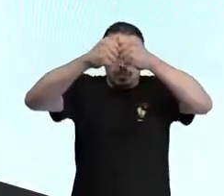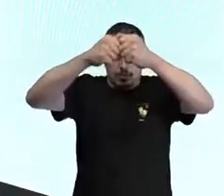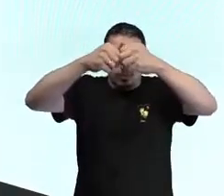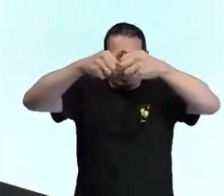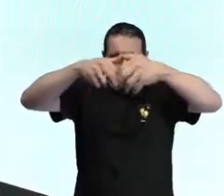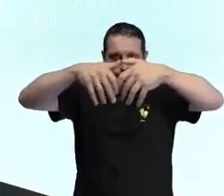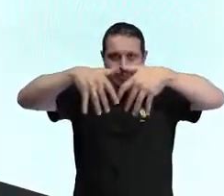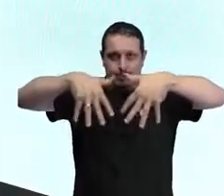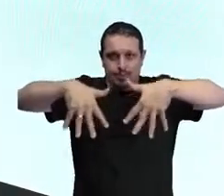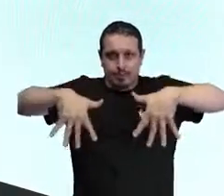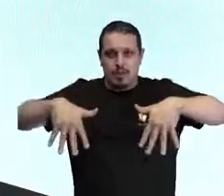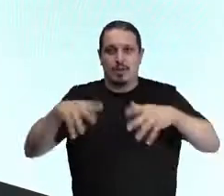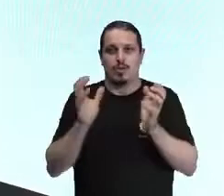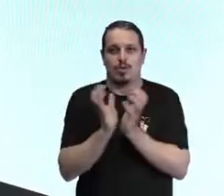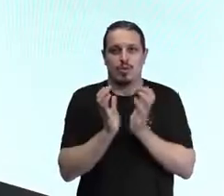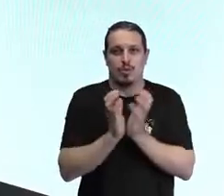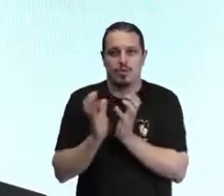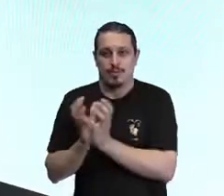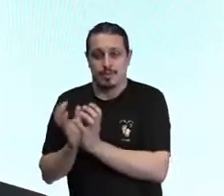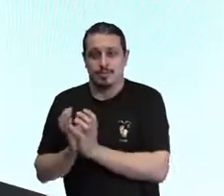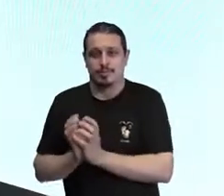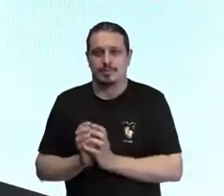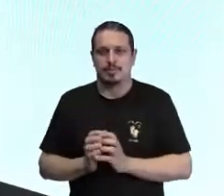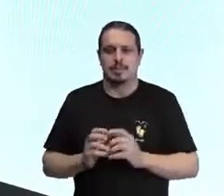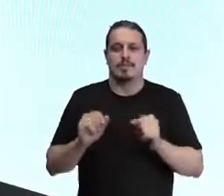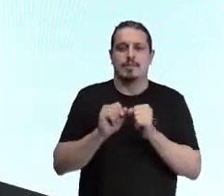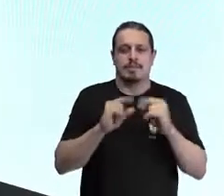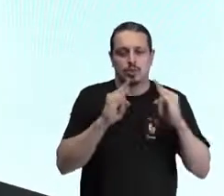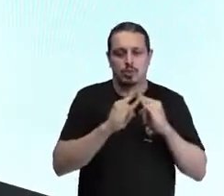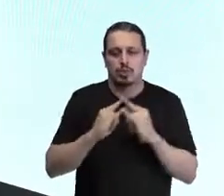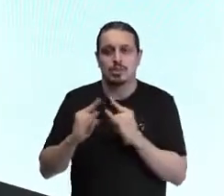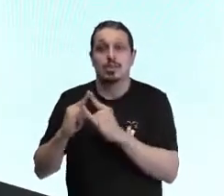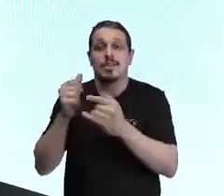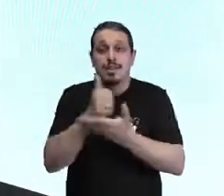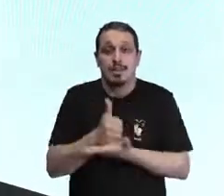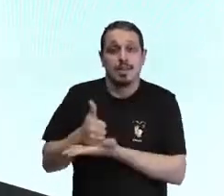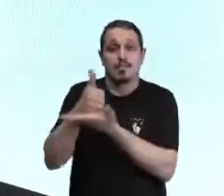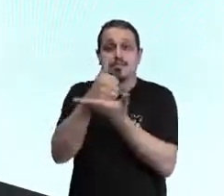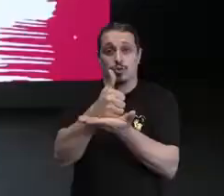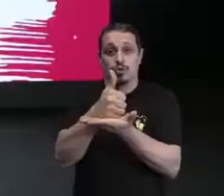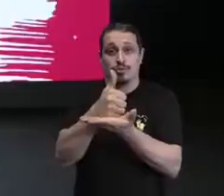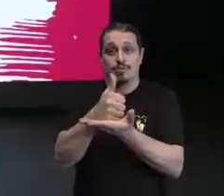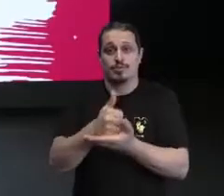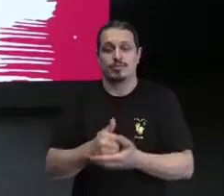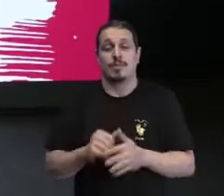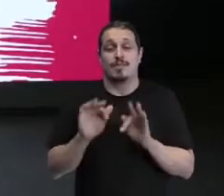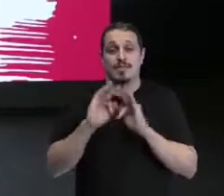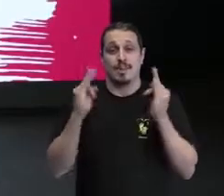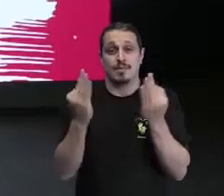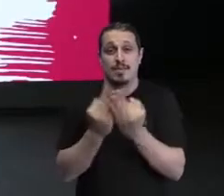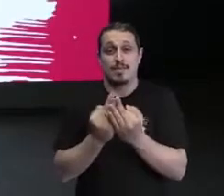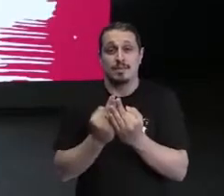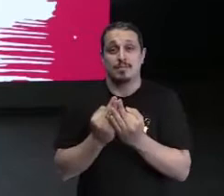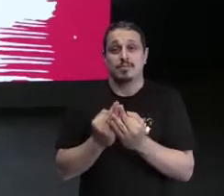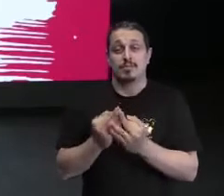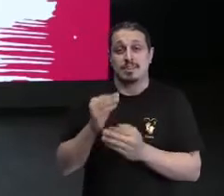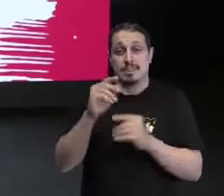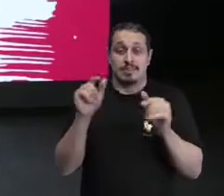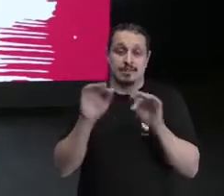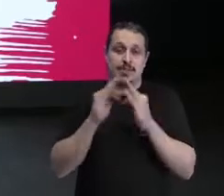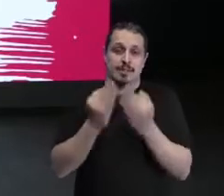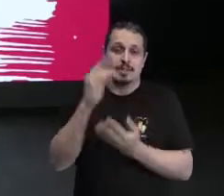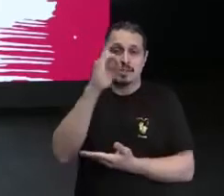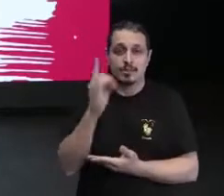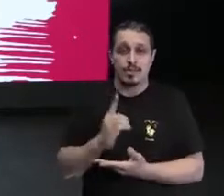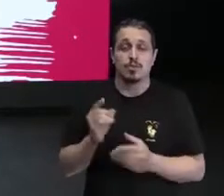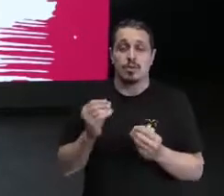E mais recentemente virou um instituto que dá apoio para famílias de pessoas com deficiência. Mas eu não mudei o nome porque,